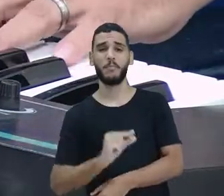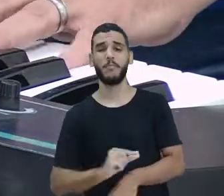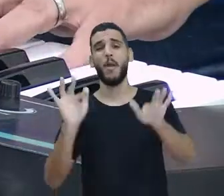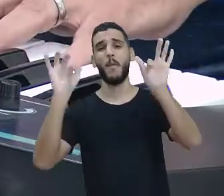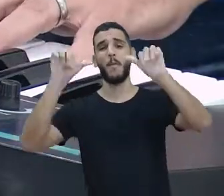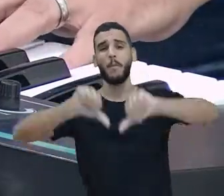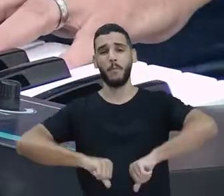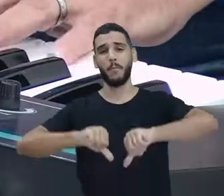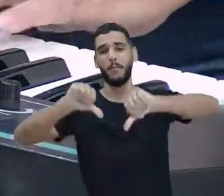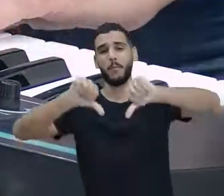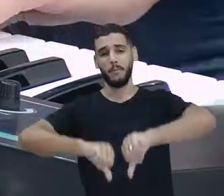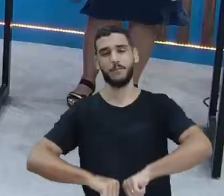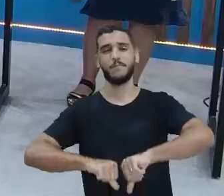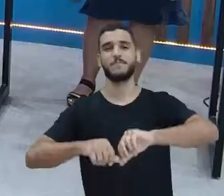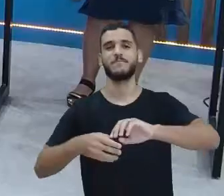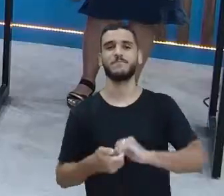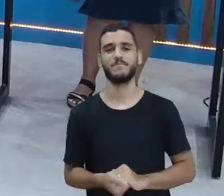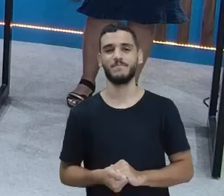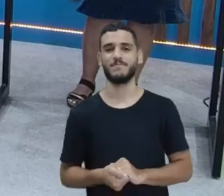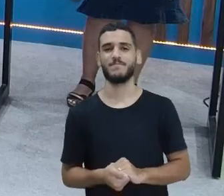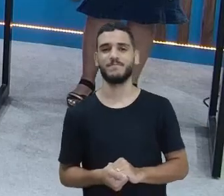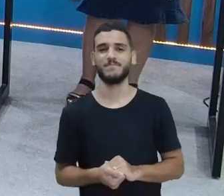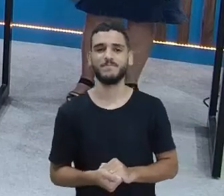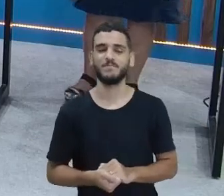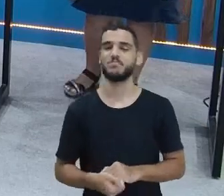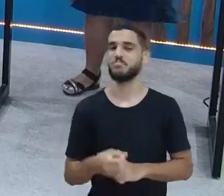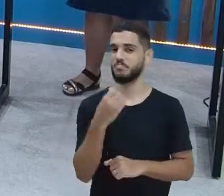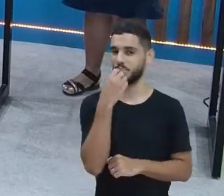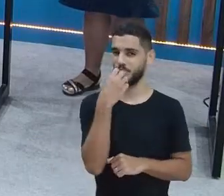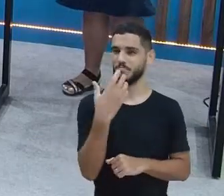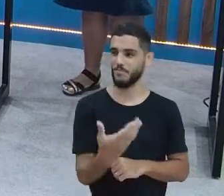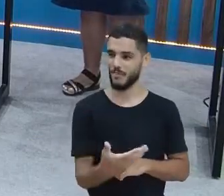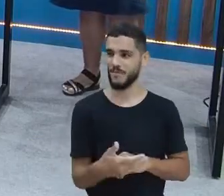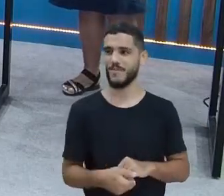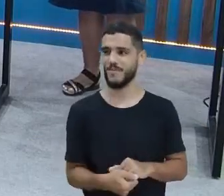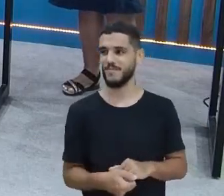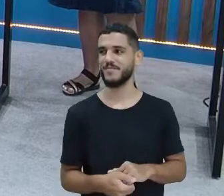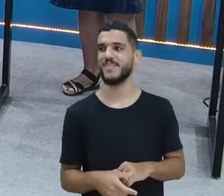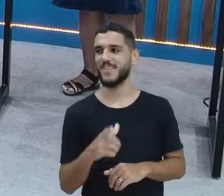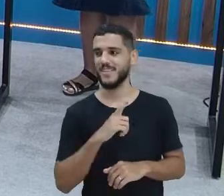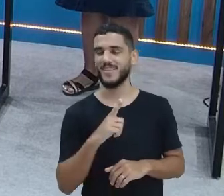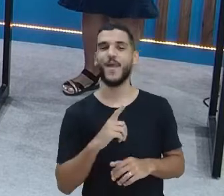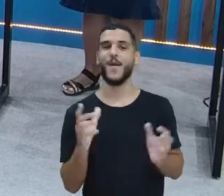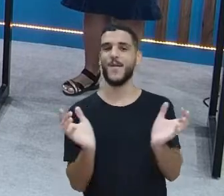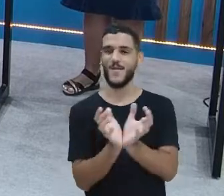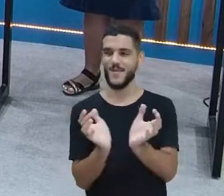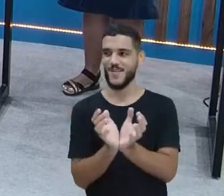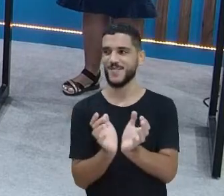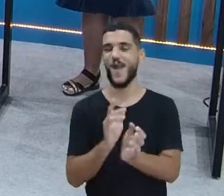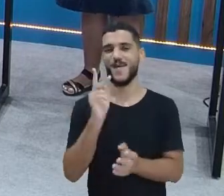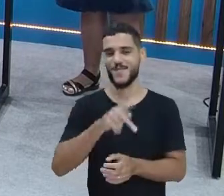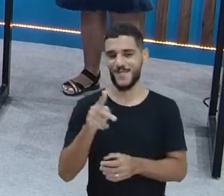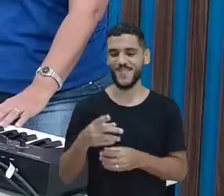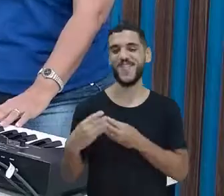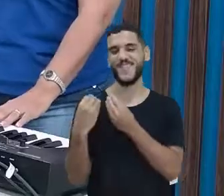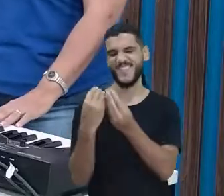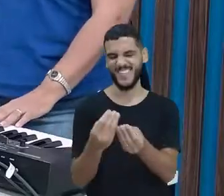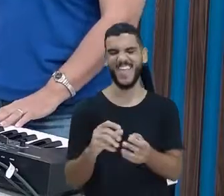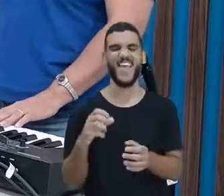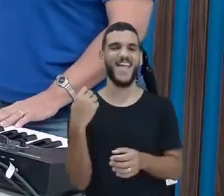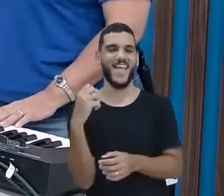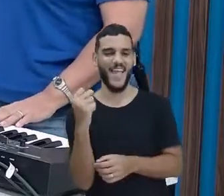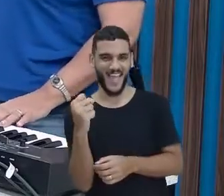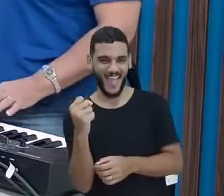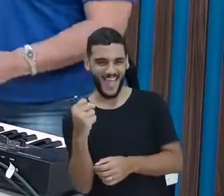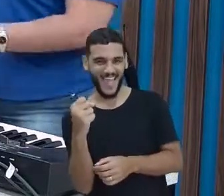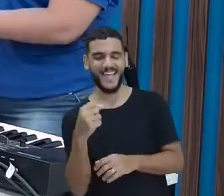era pouco e se acabou. Que show, menina! É? Vamos fazer uma banda. Ó, professora Silvanilson, me deixa fazer.